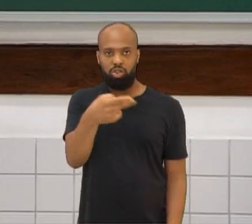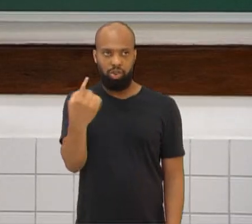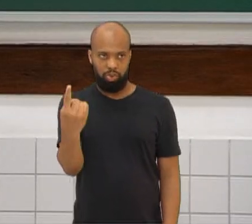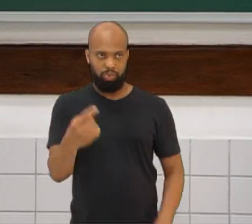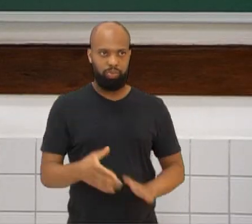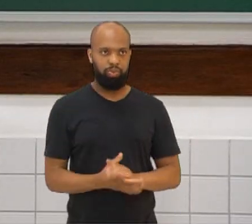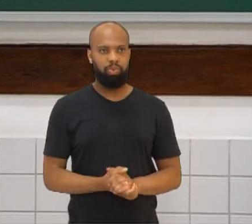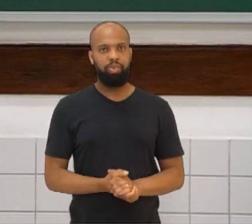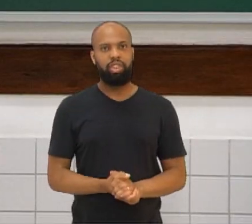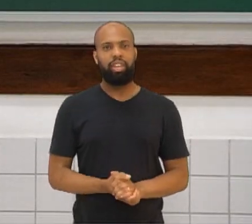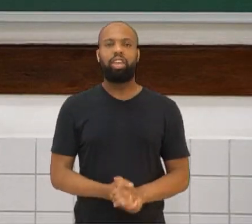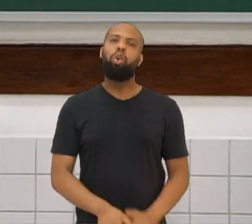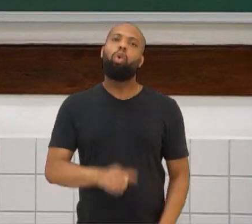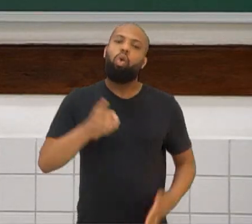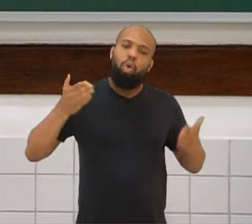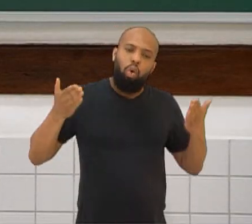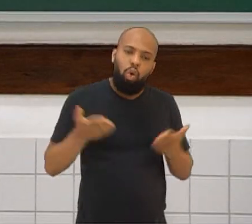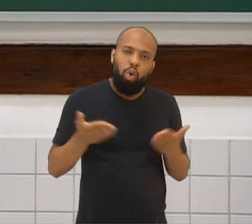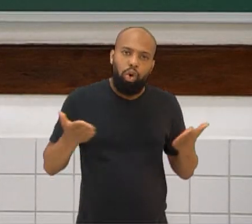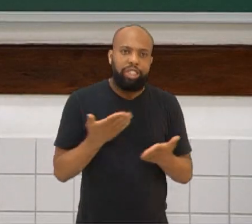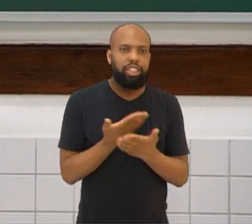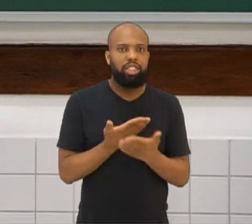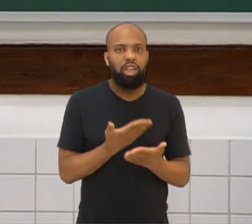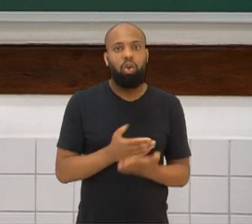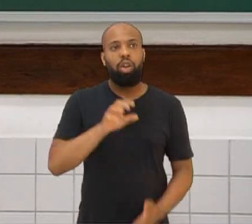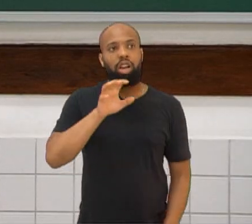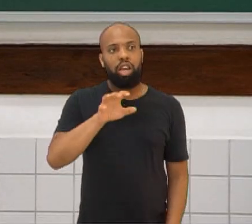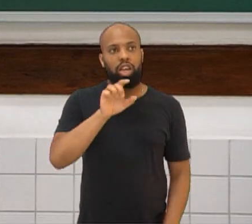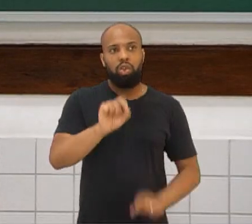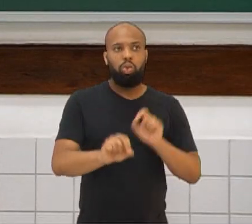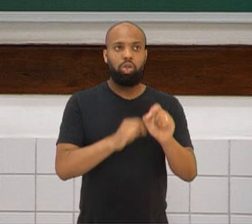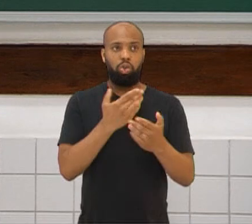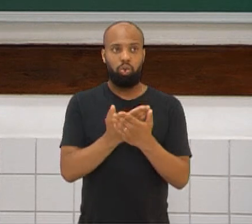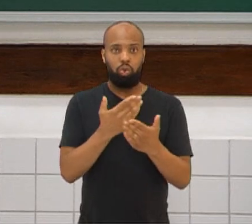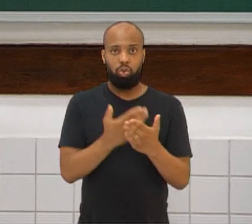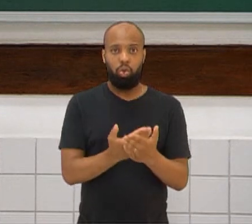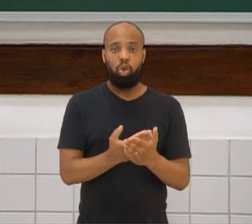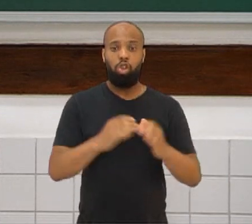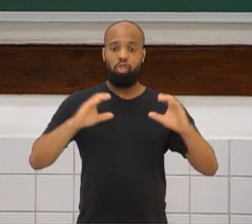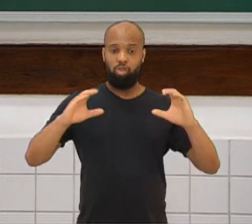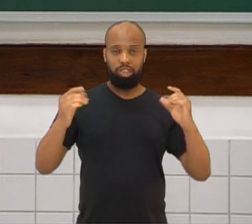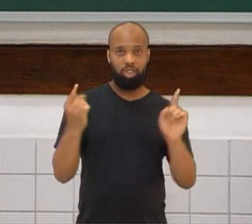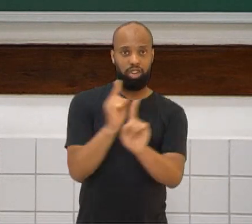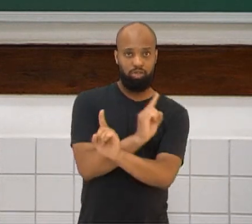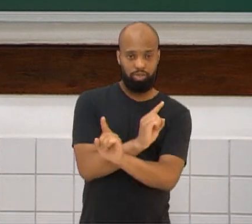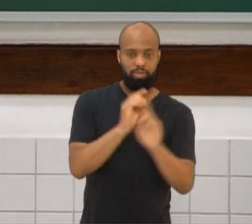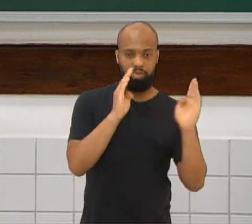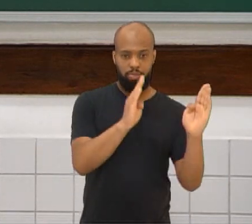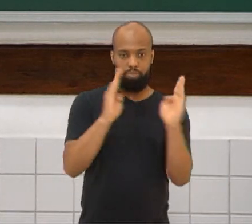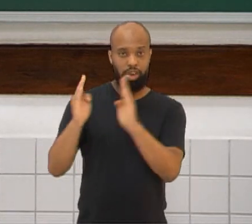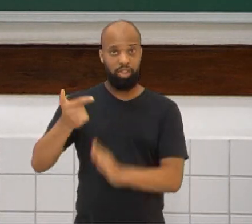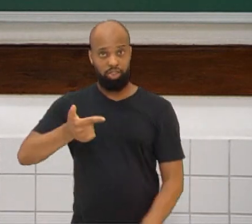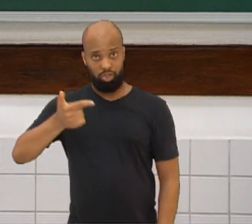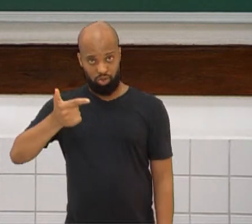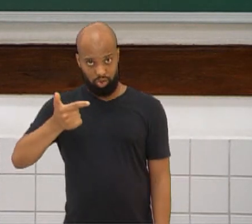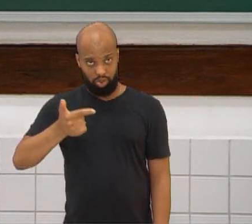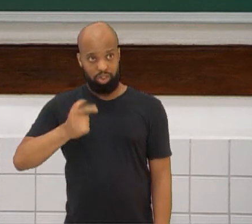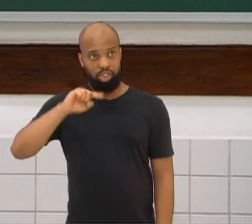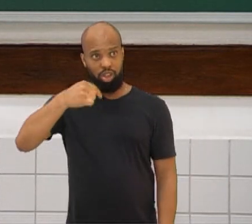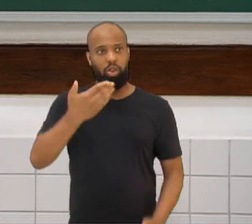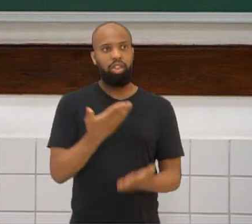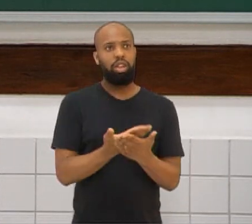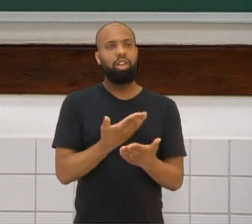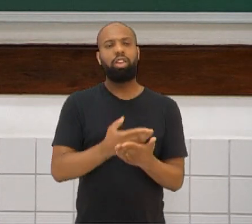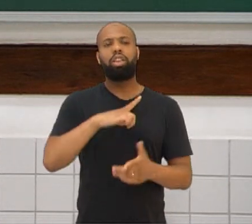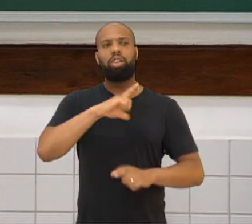1. Era o que tínhamos para a aula de hoje, o que vimos, função inversa, parte 2. E a aula que vem? A aula